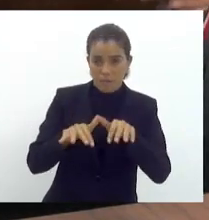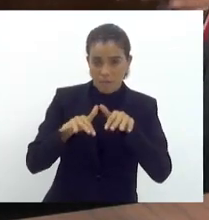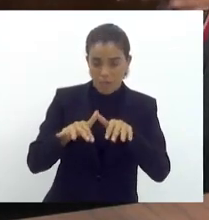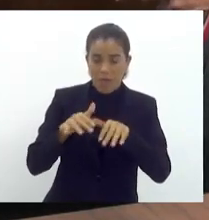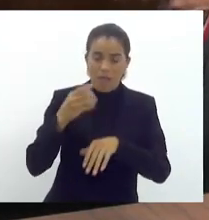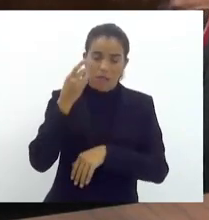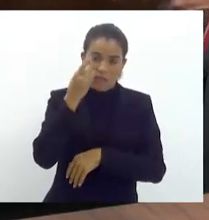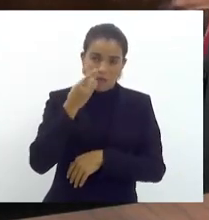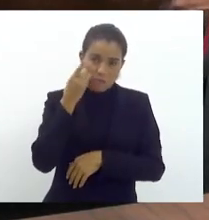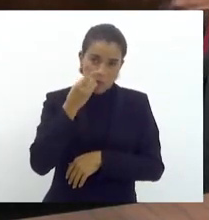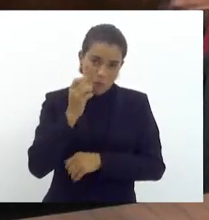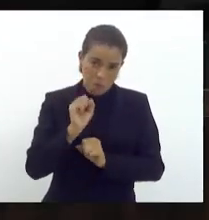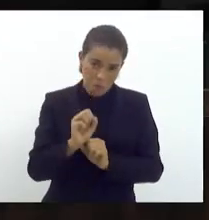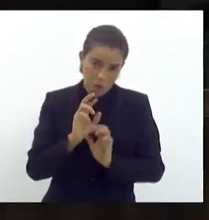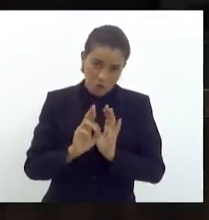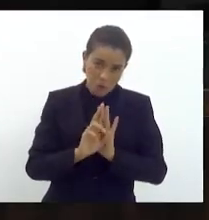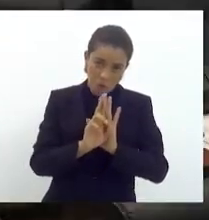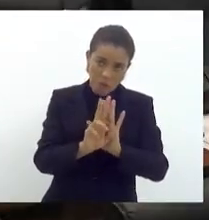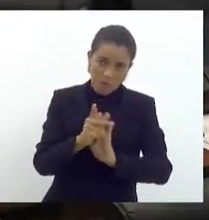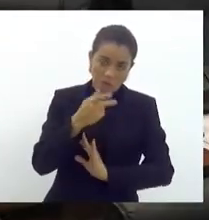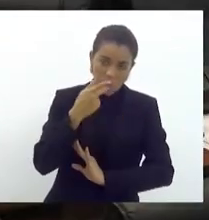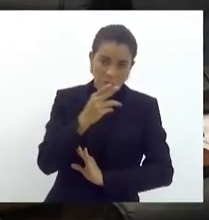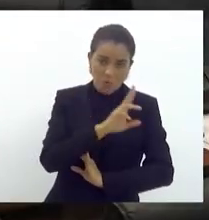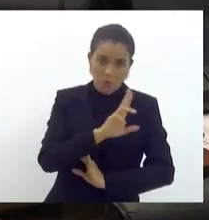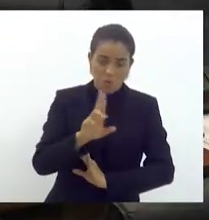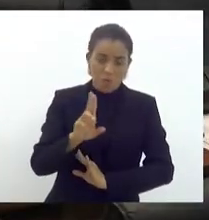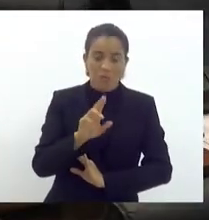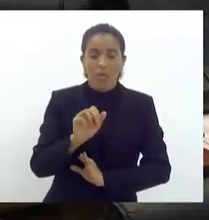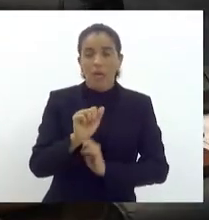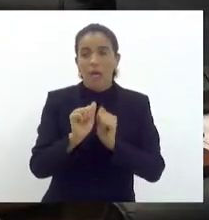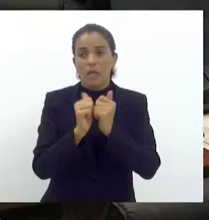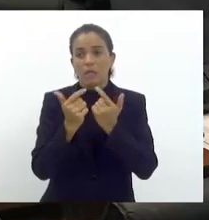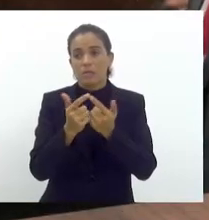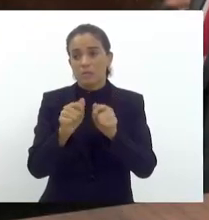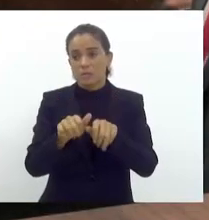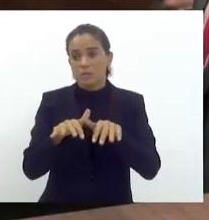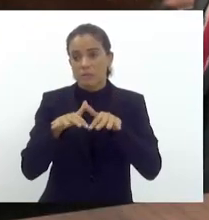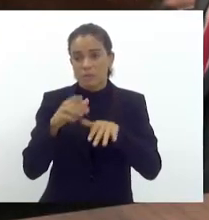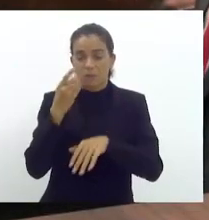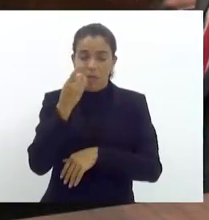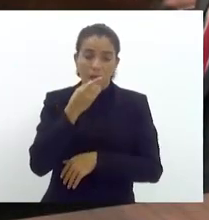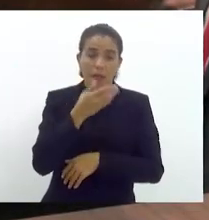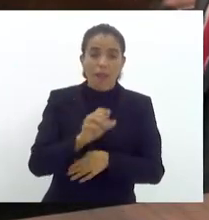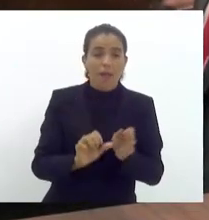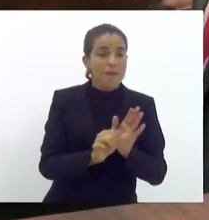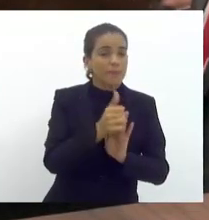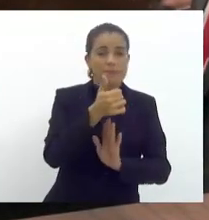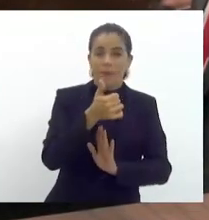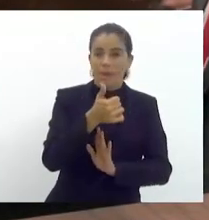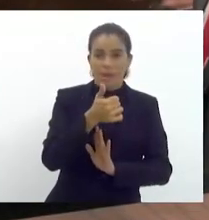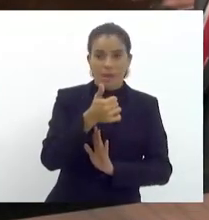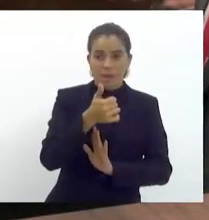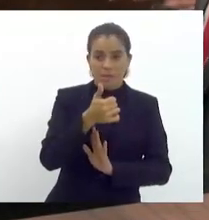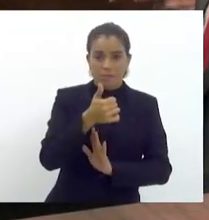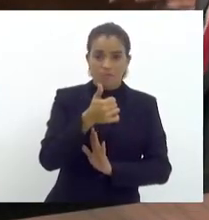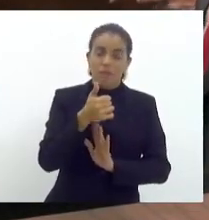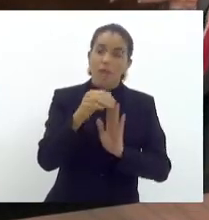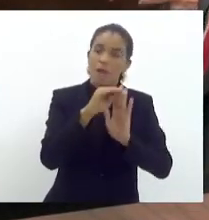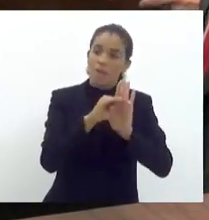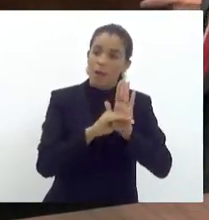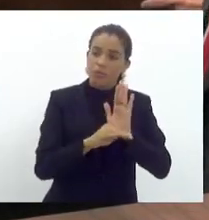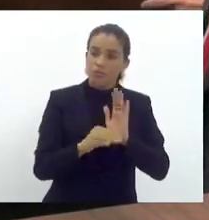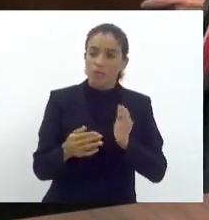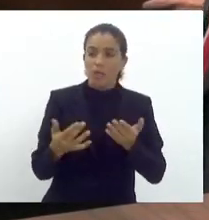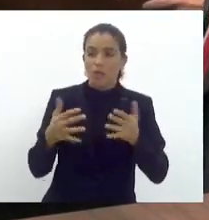falar em nome da Assembleia que a deputada Dani Monteiro é a precursora na pauta da questão da